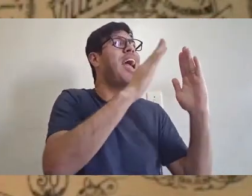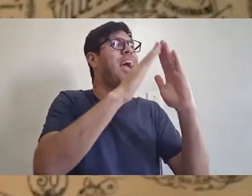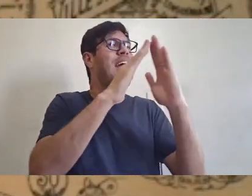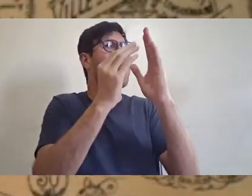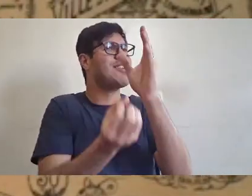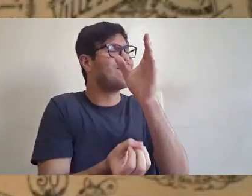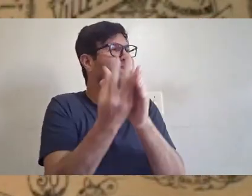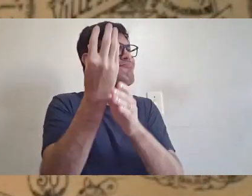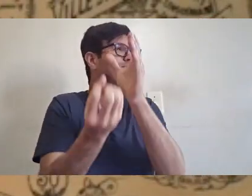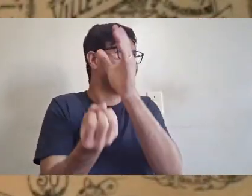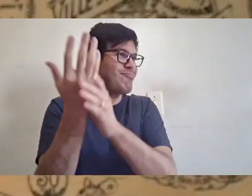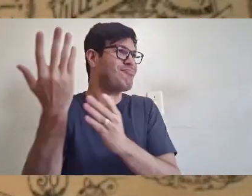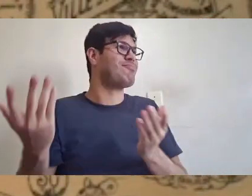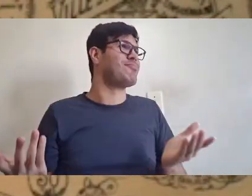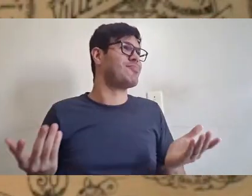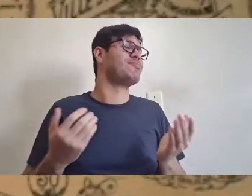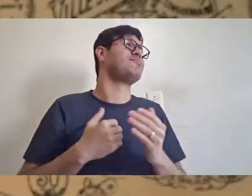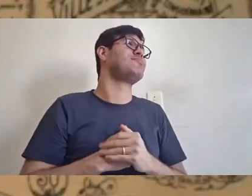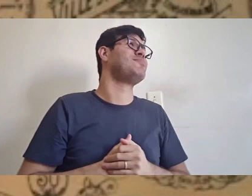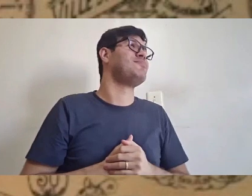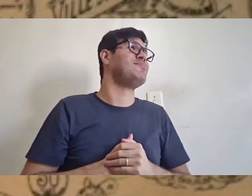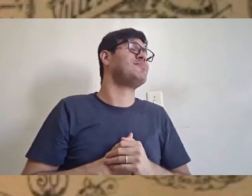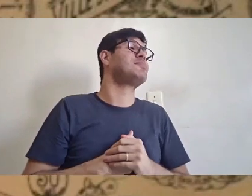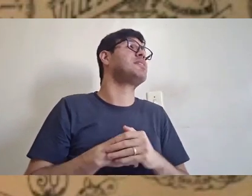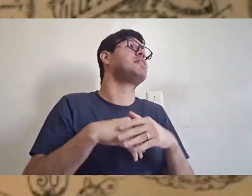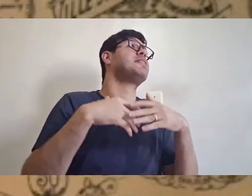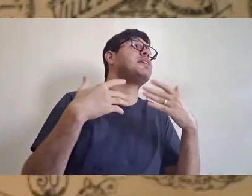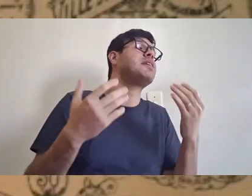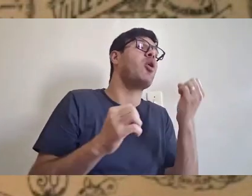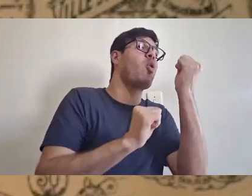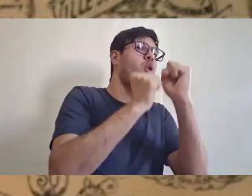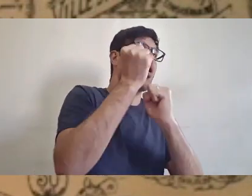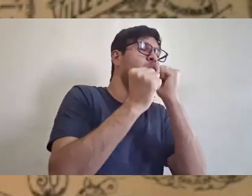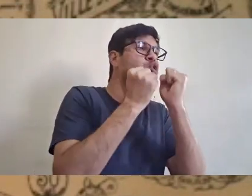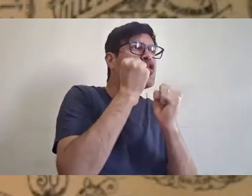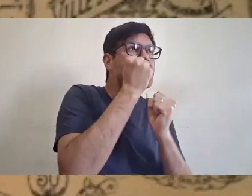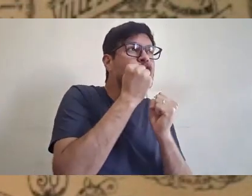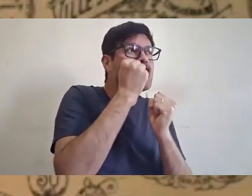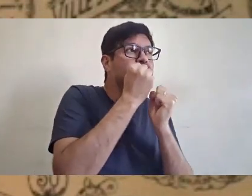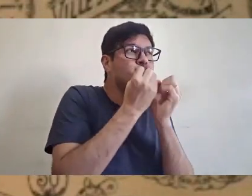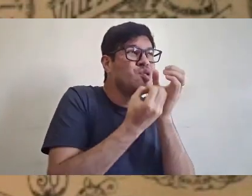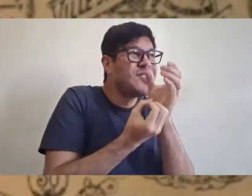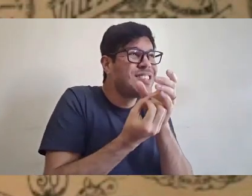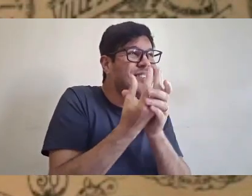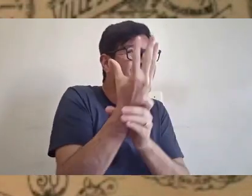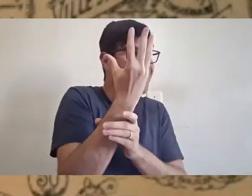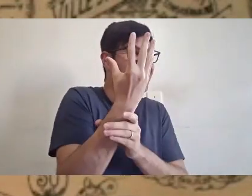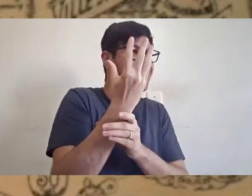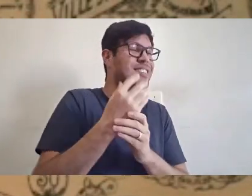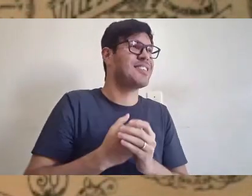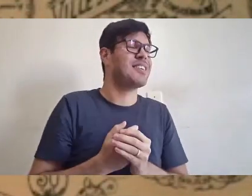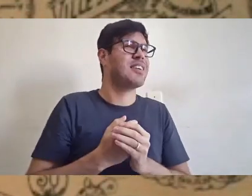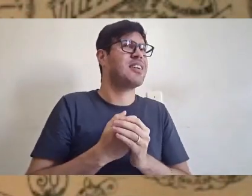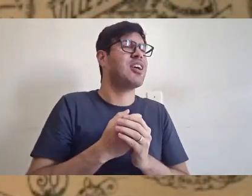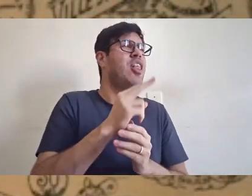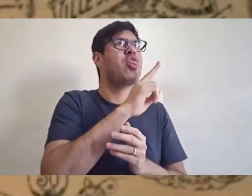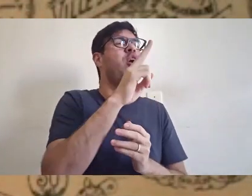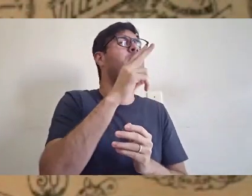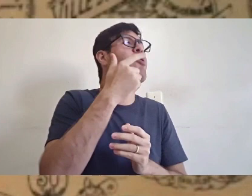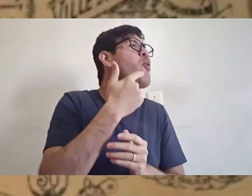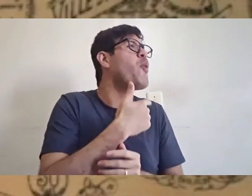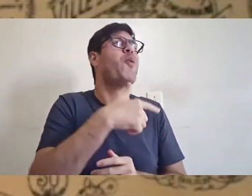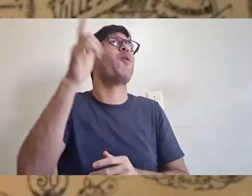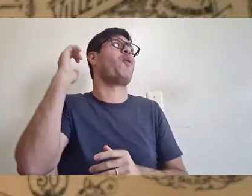Aí se construiu ali a indústria de suco, que não tinha o nome de Sucurrico. Não, era outro nome. Era